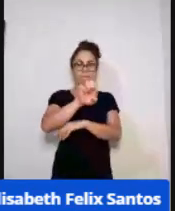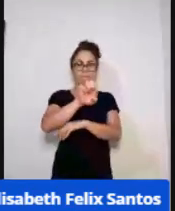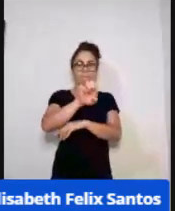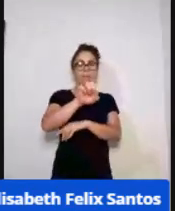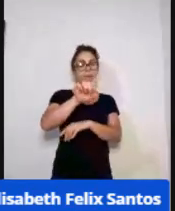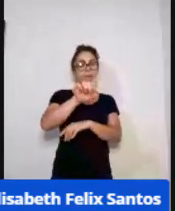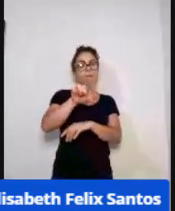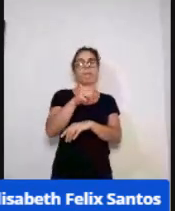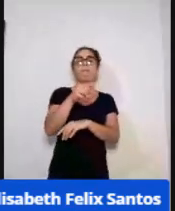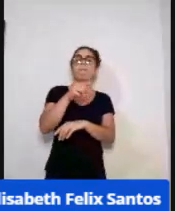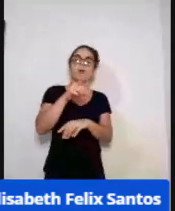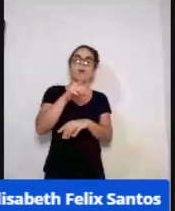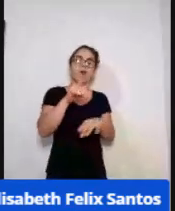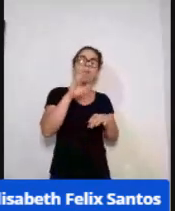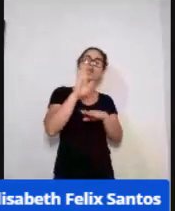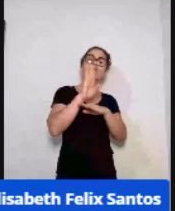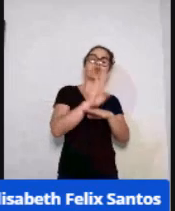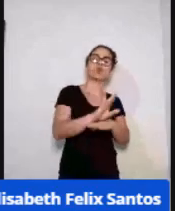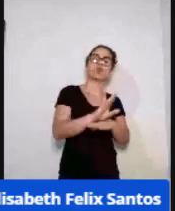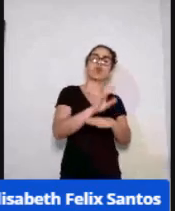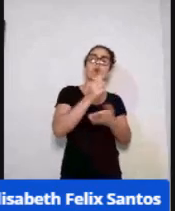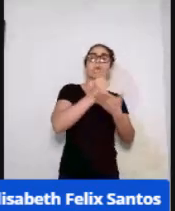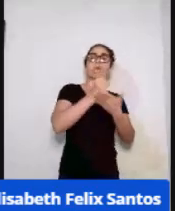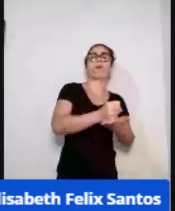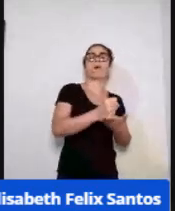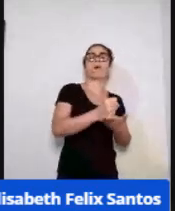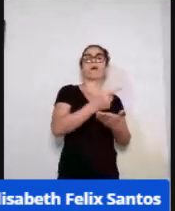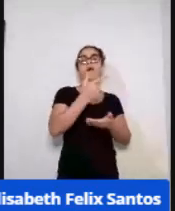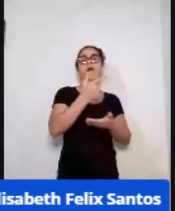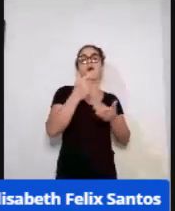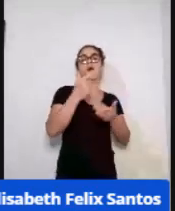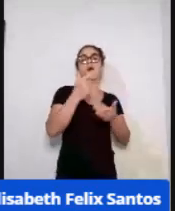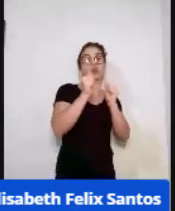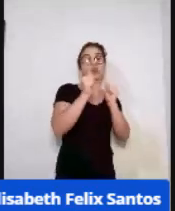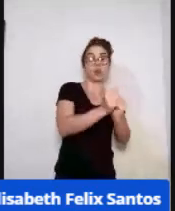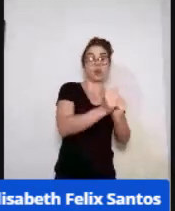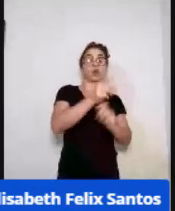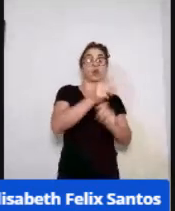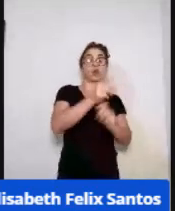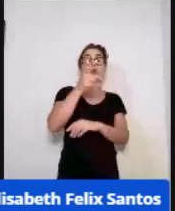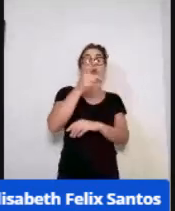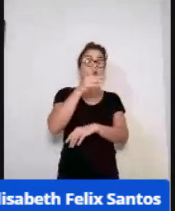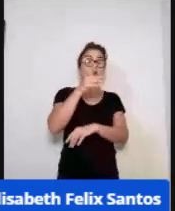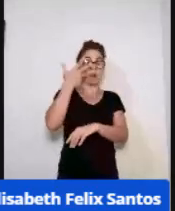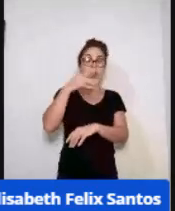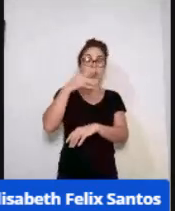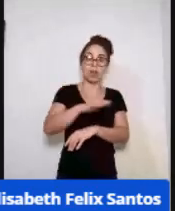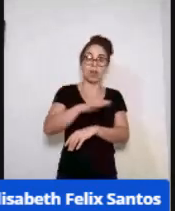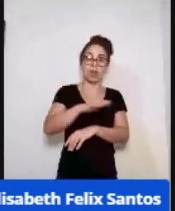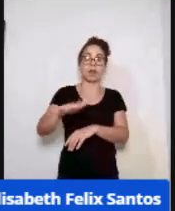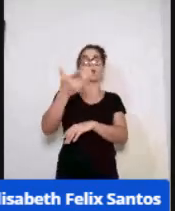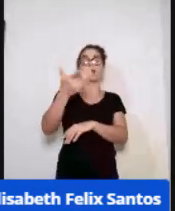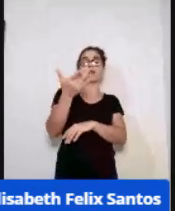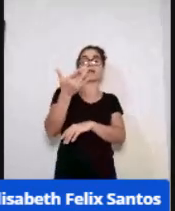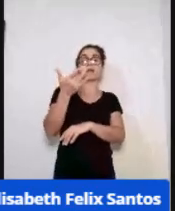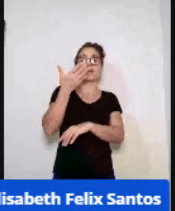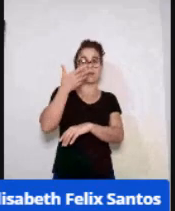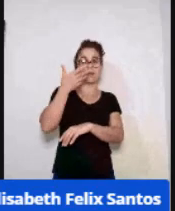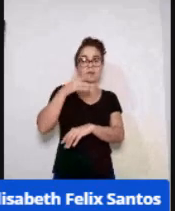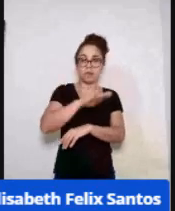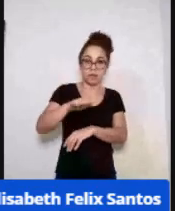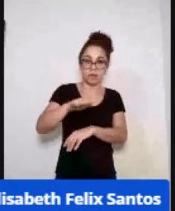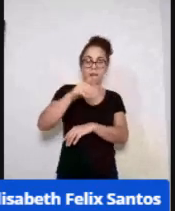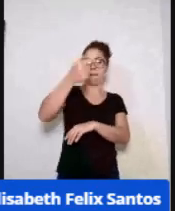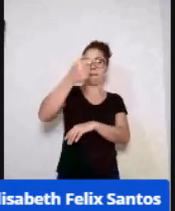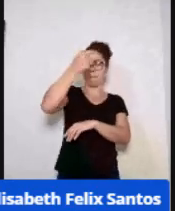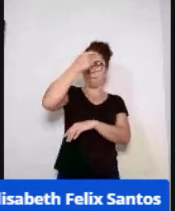paralítica cerebral severa. E ela não sabia, não falava nada. Eu peguei ela no 5º